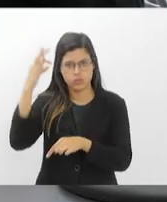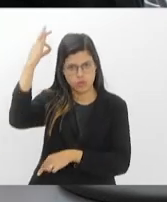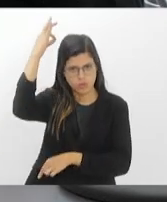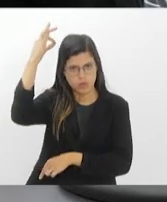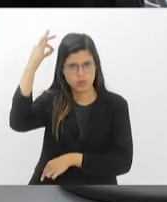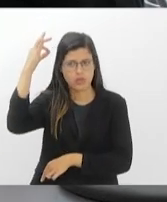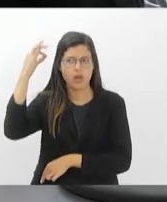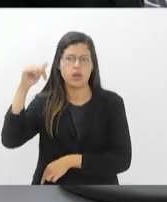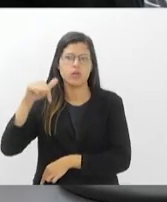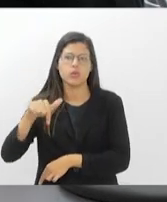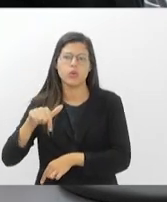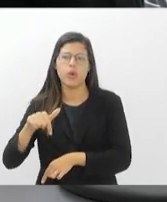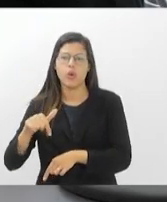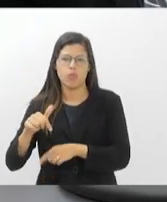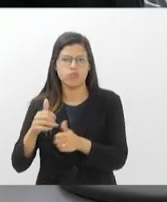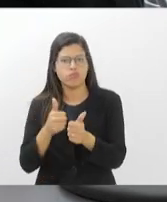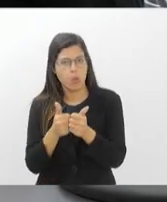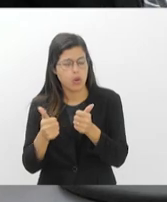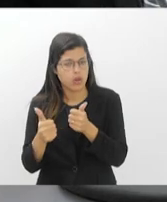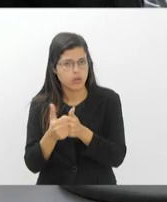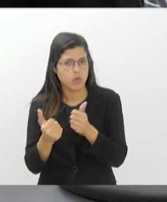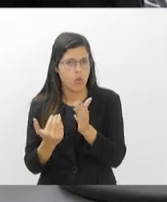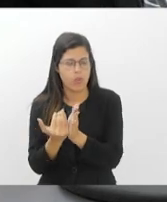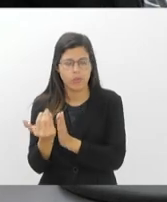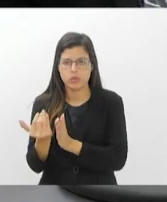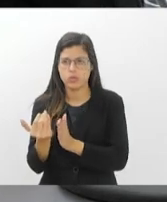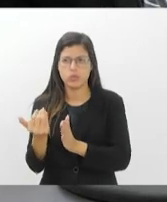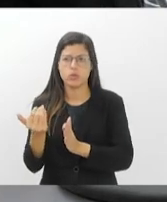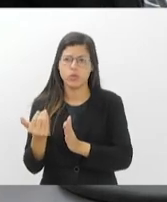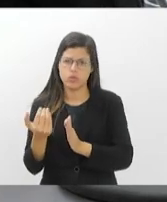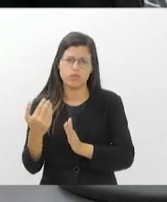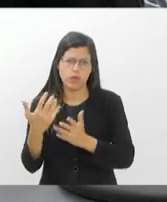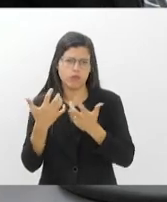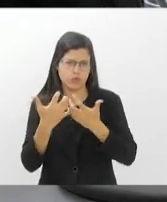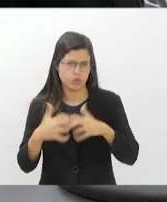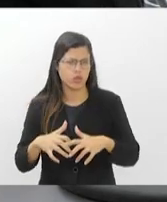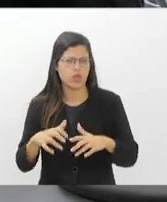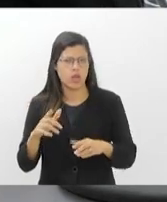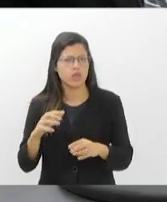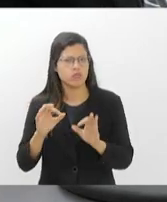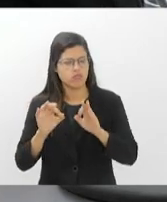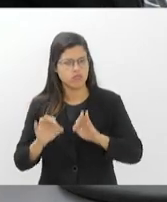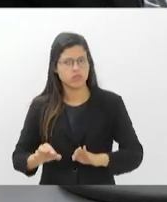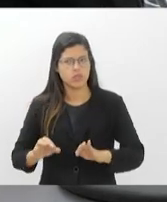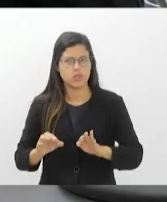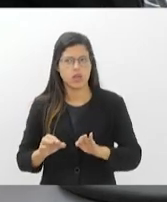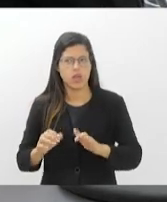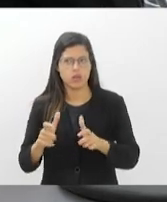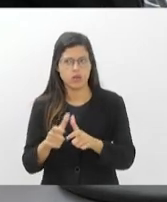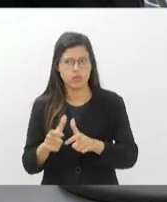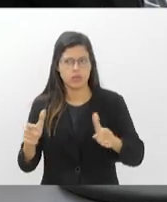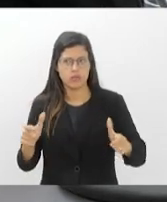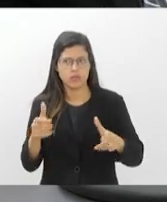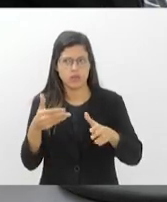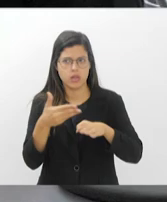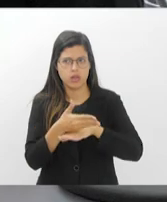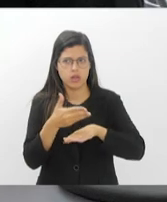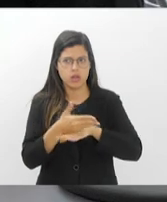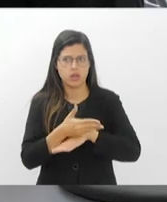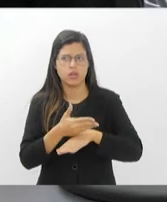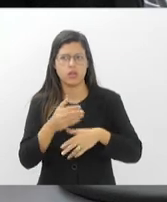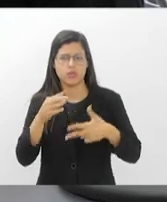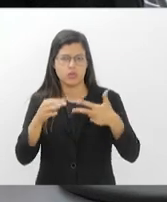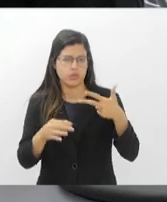que foi o protagonista e isso tem fluído muito bem, dado muito certo, permitindo a ampliação do acesso da porta de entrada ao judiciário nesse